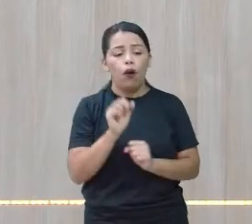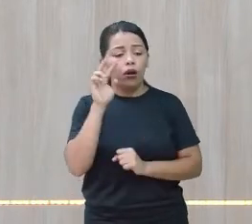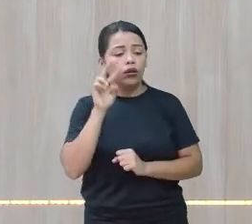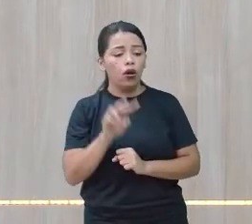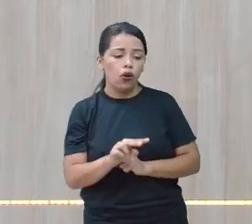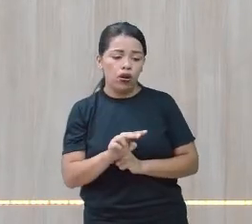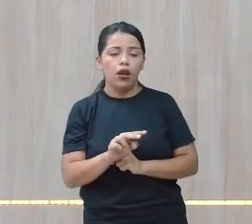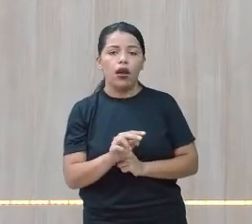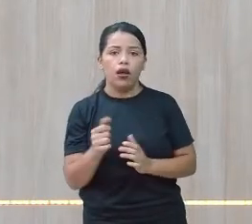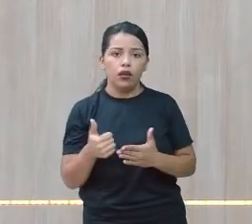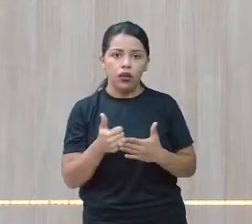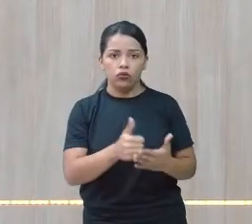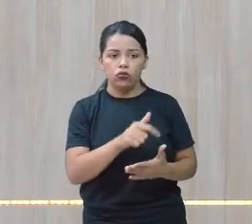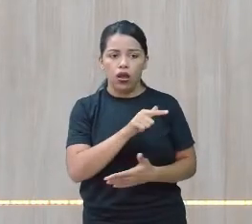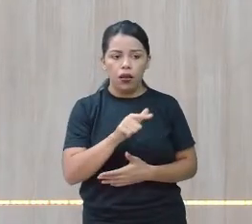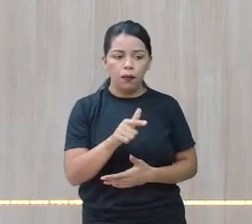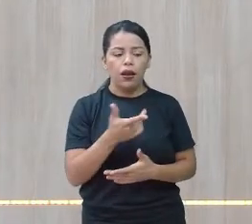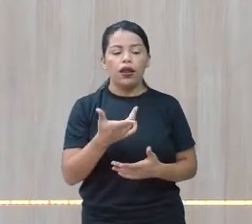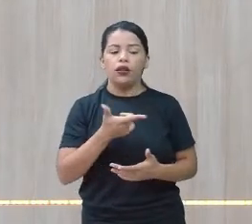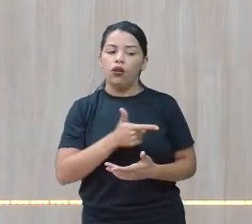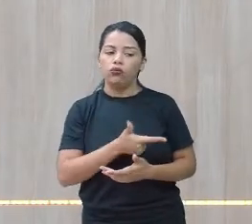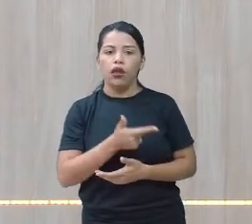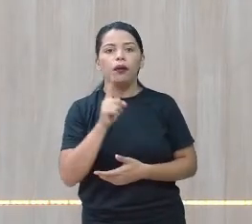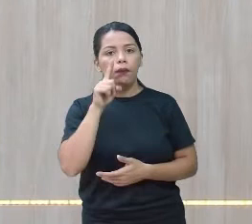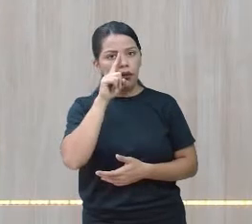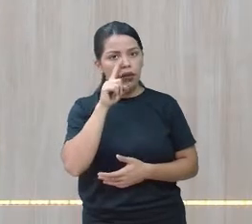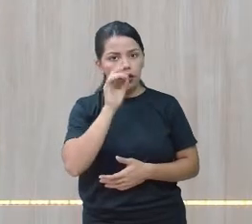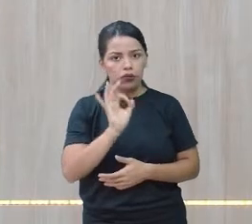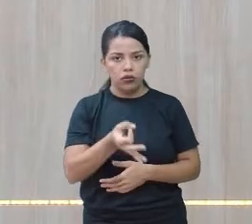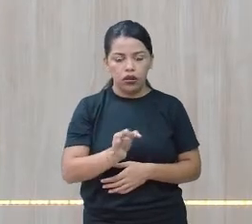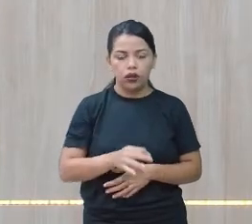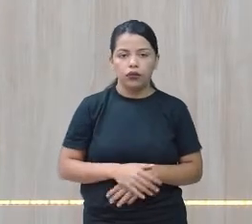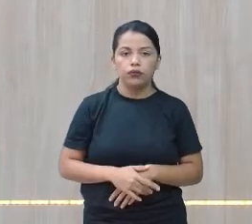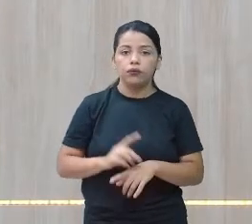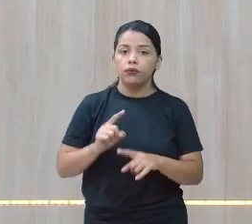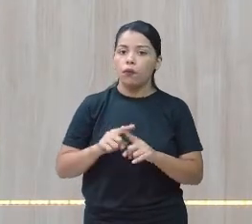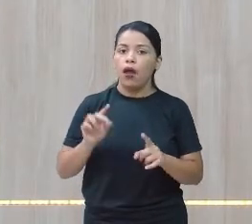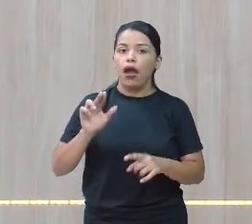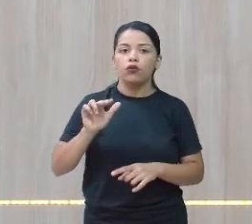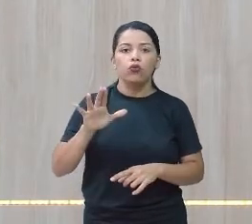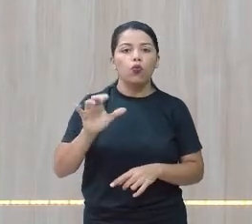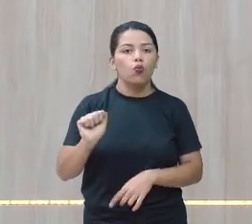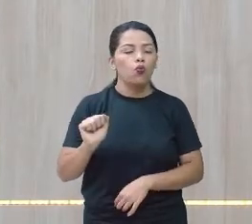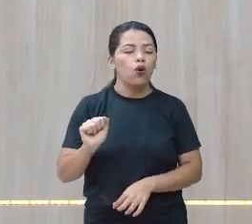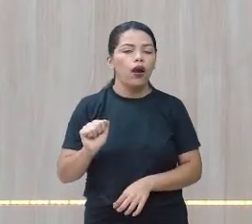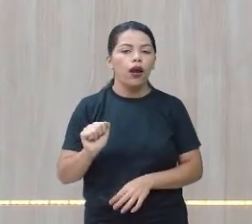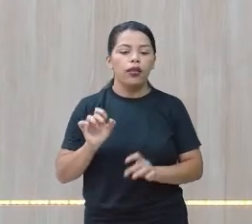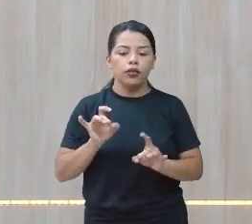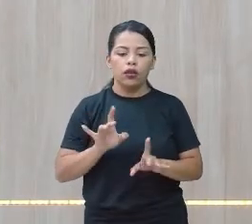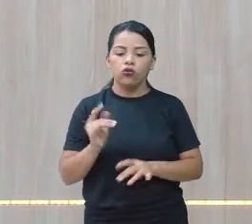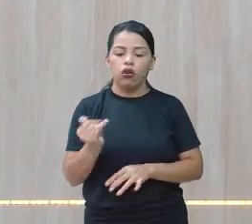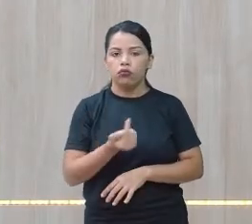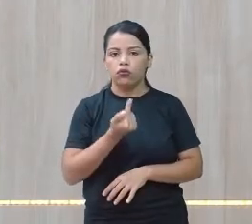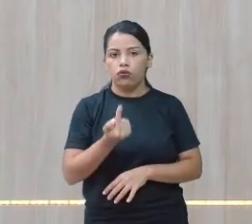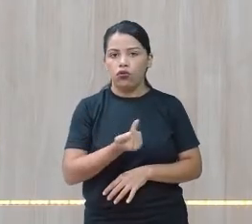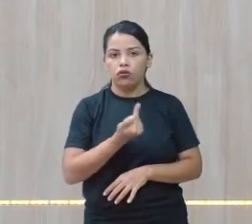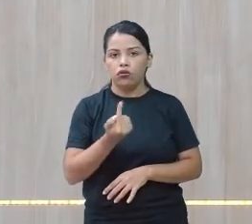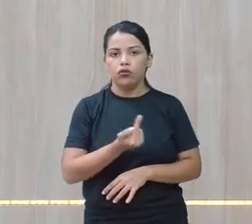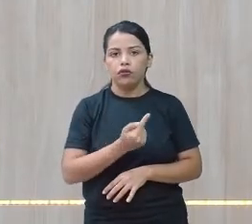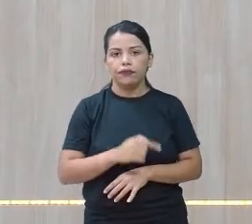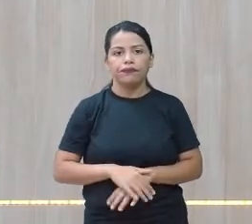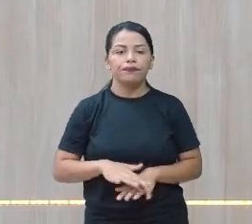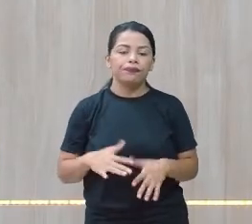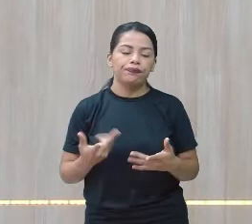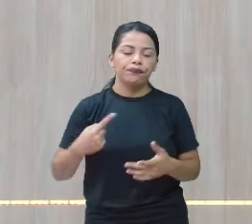não corram nenhum tipo de risco, de perigo. Mas jamais deixar. E aí vem uma preocupação nossa, né, enquanto